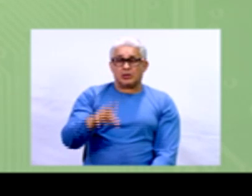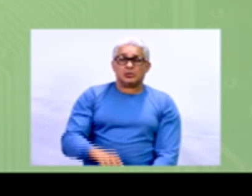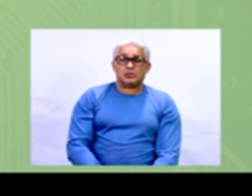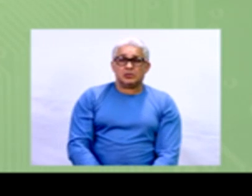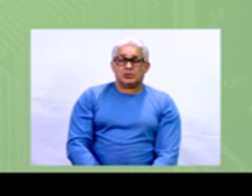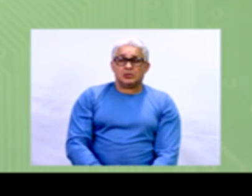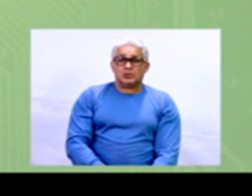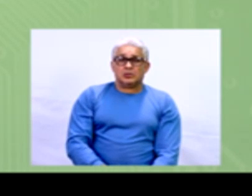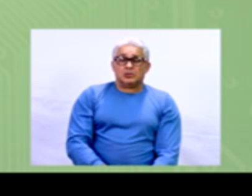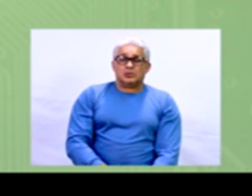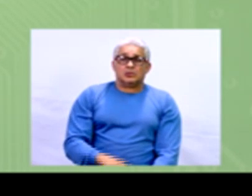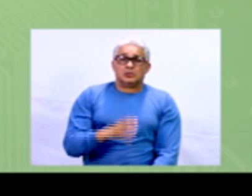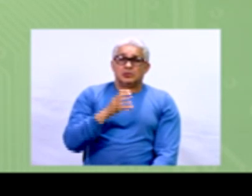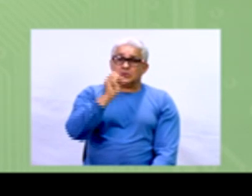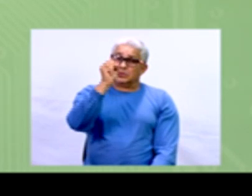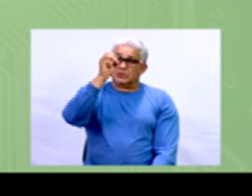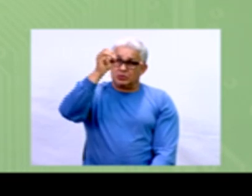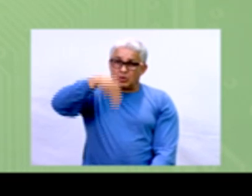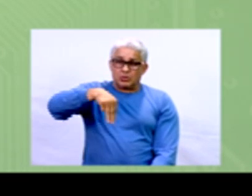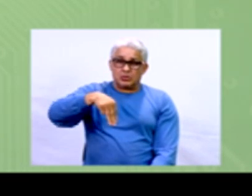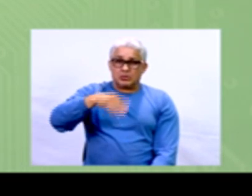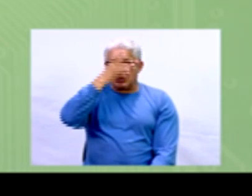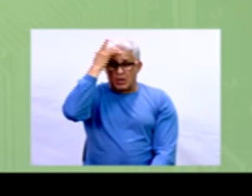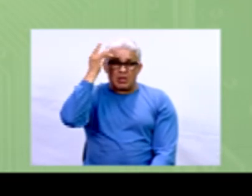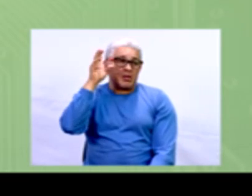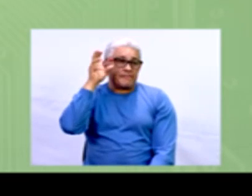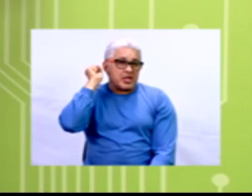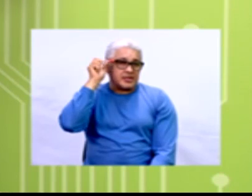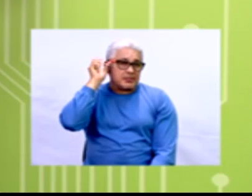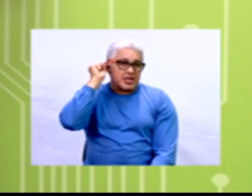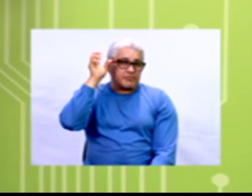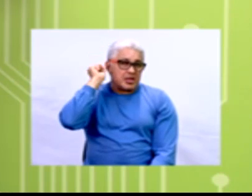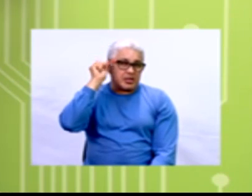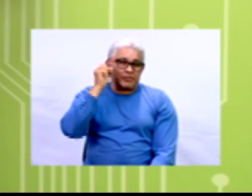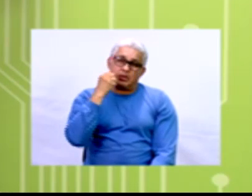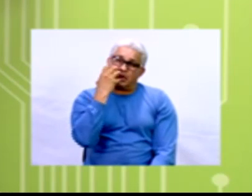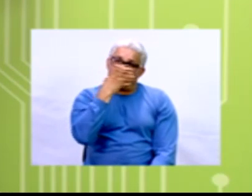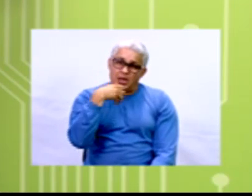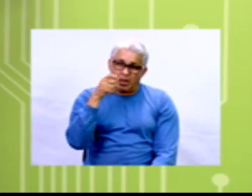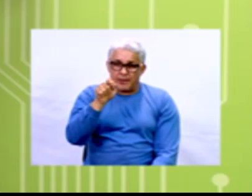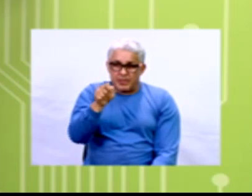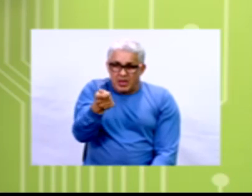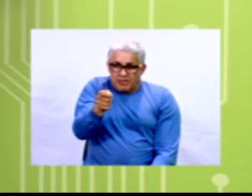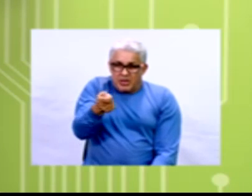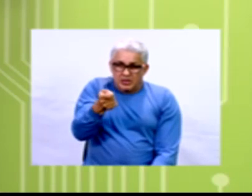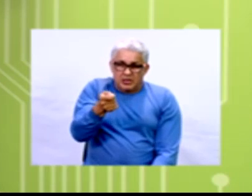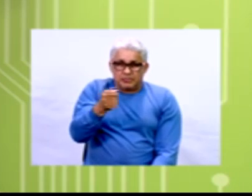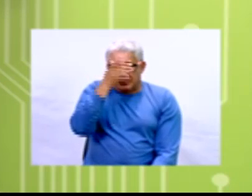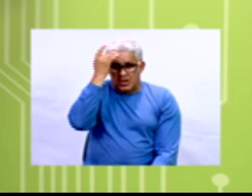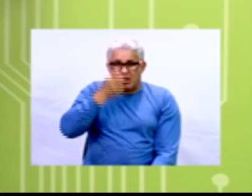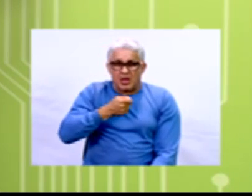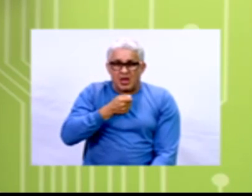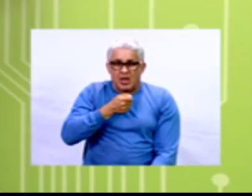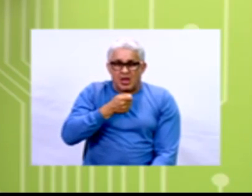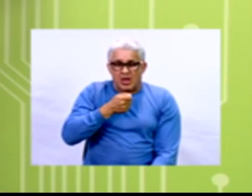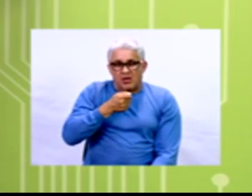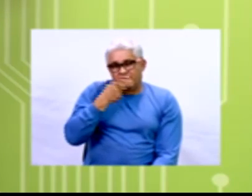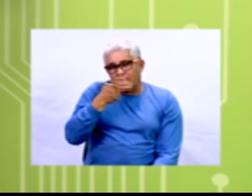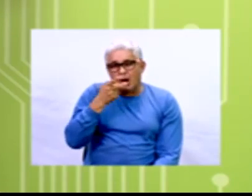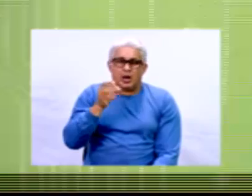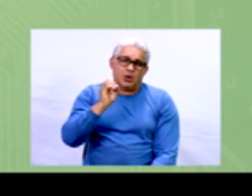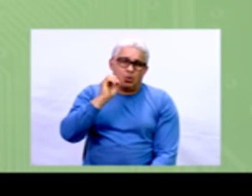a mensagem através do som. Então, tudo era através do som, tudo era apenas falado ou musicado,